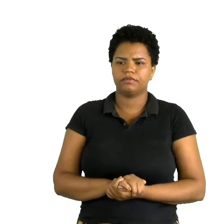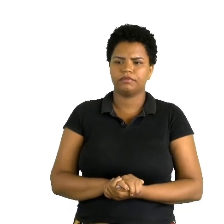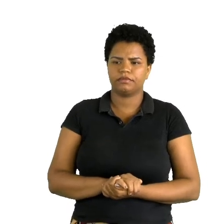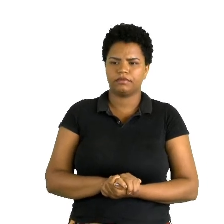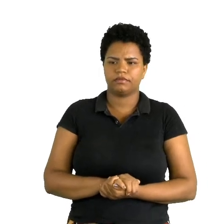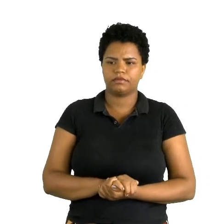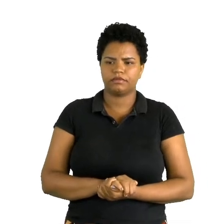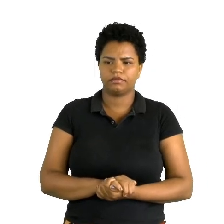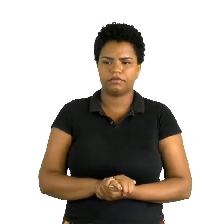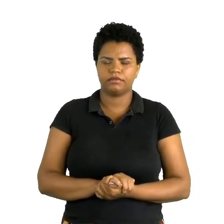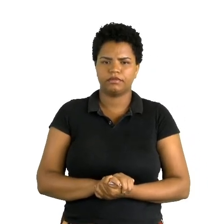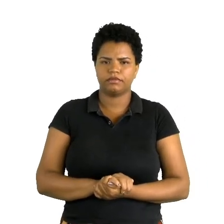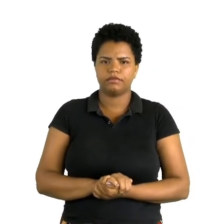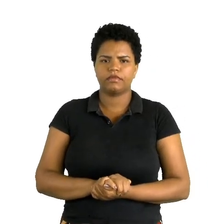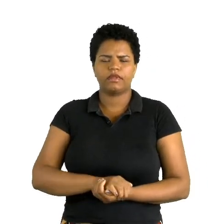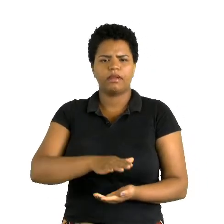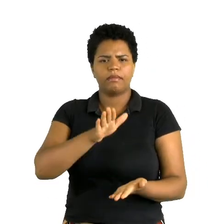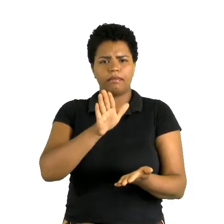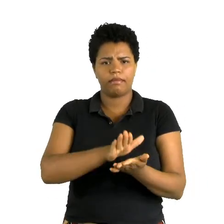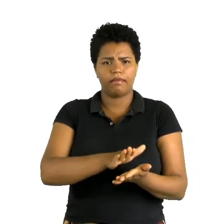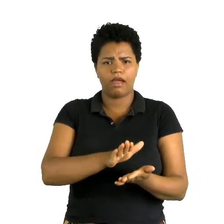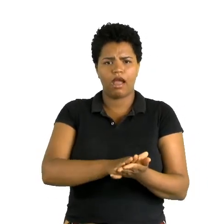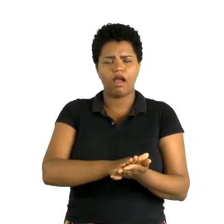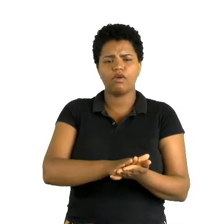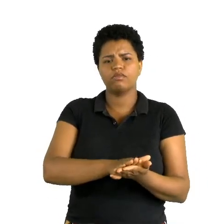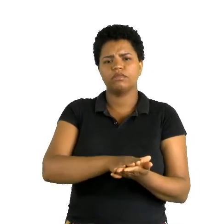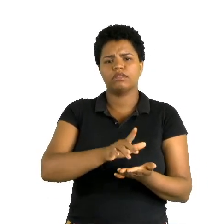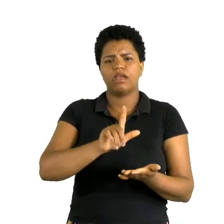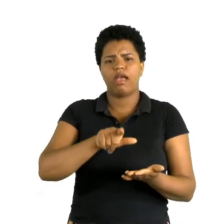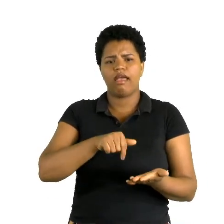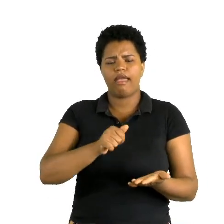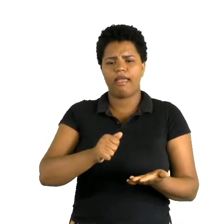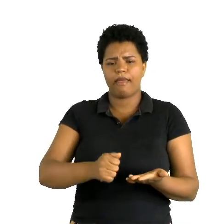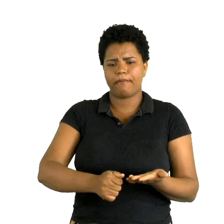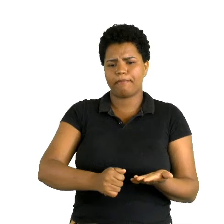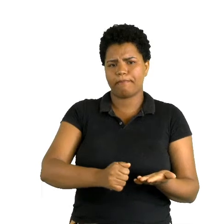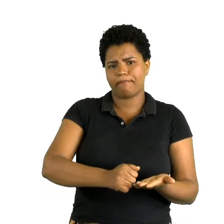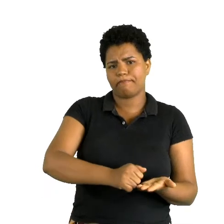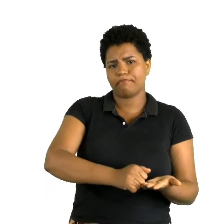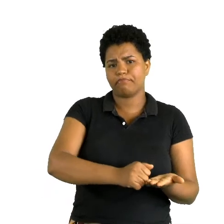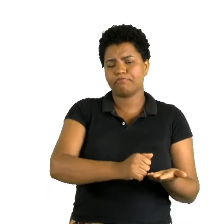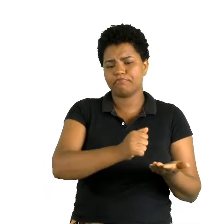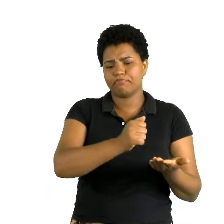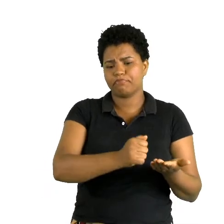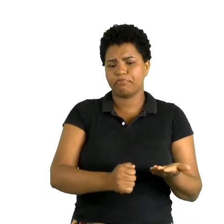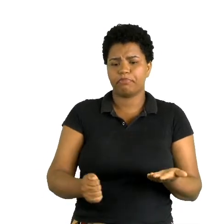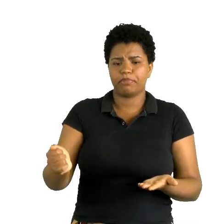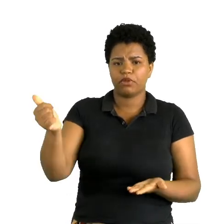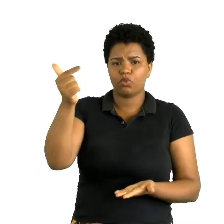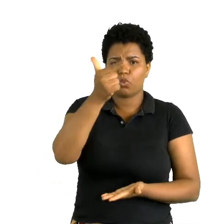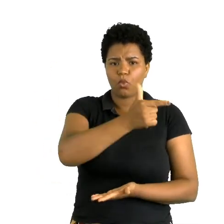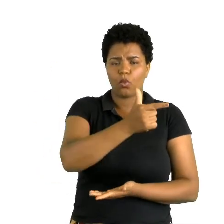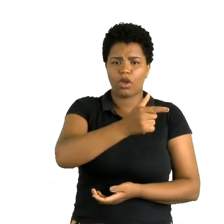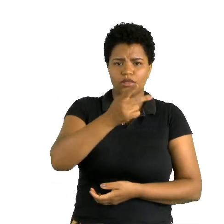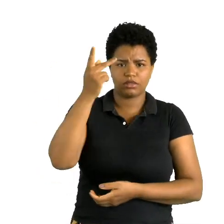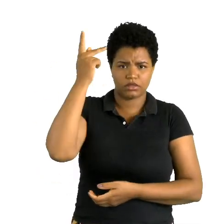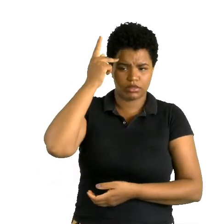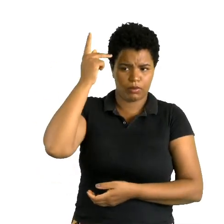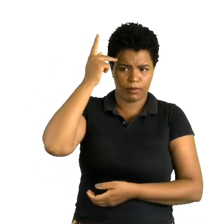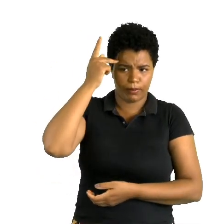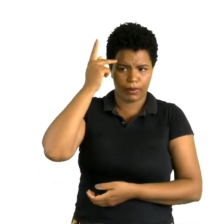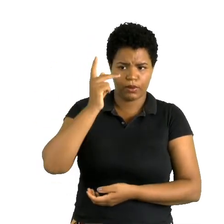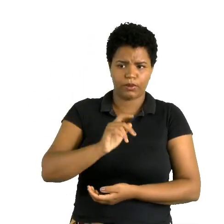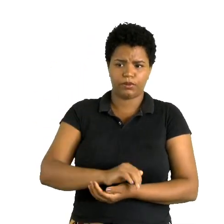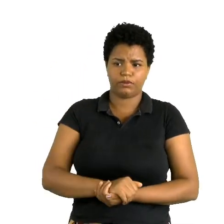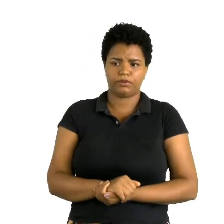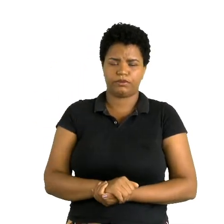a small city. Palmas is a small city. Eu disse que Palmas é uma cidade pequena. Pronto, eu não estou comparando, eu só